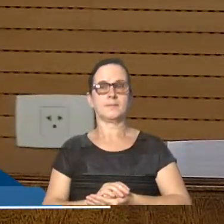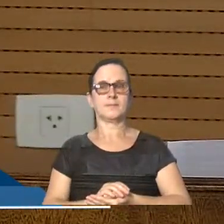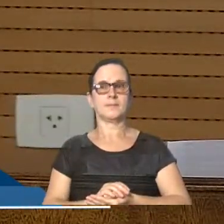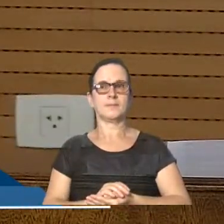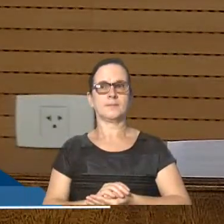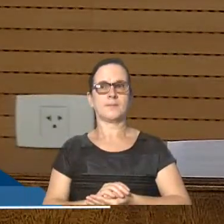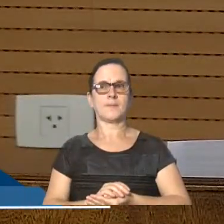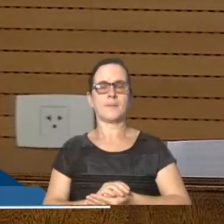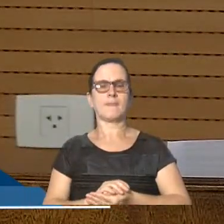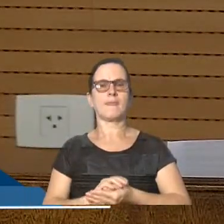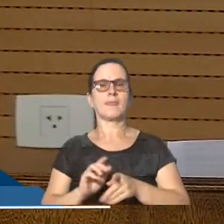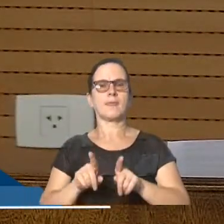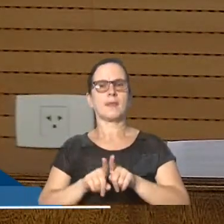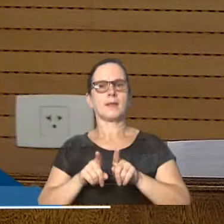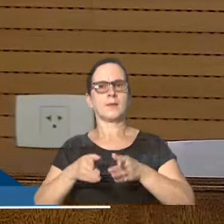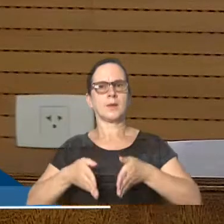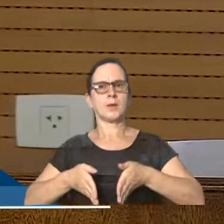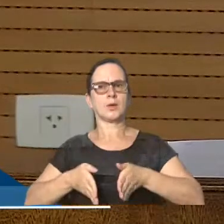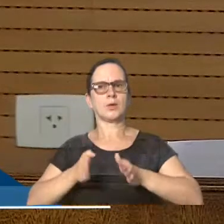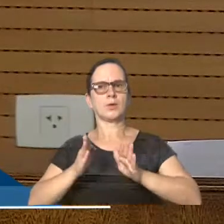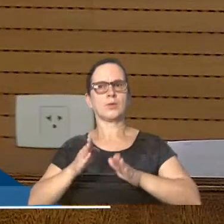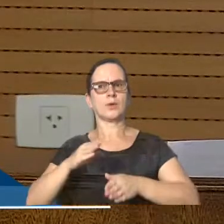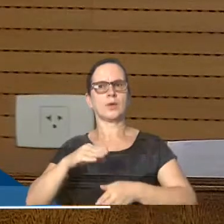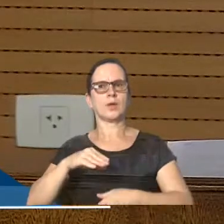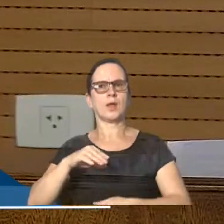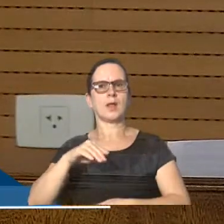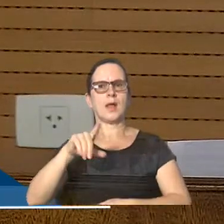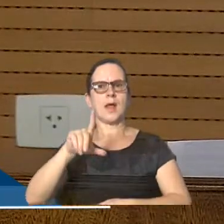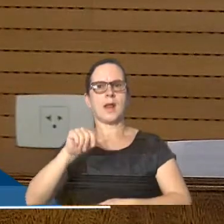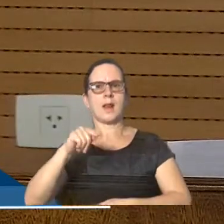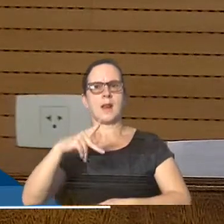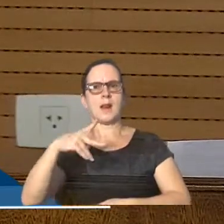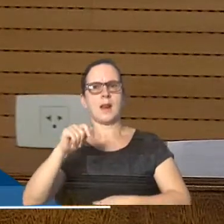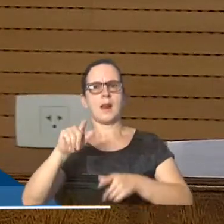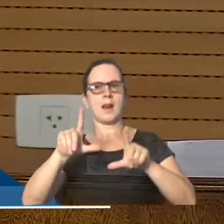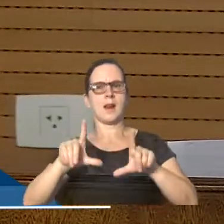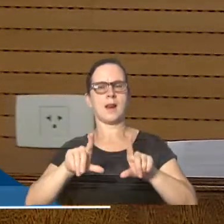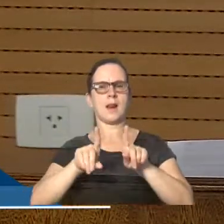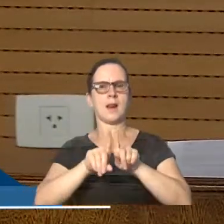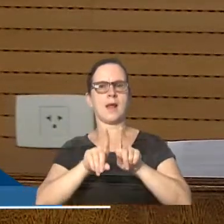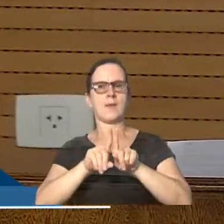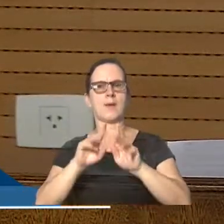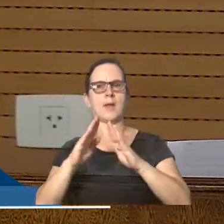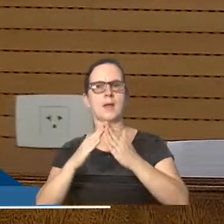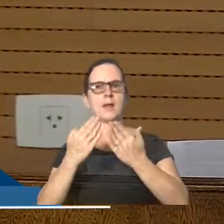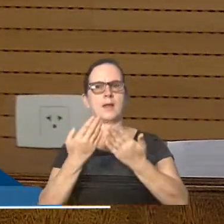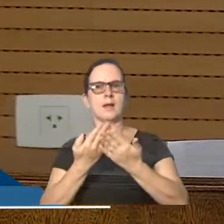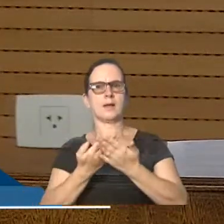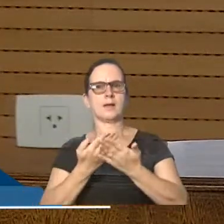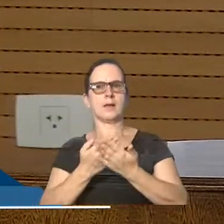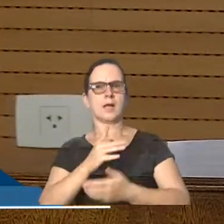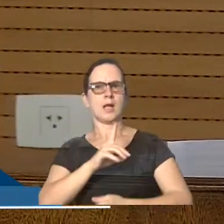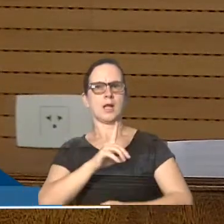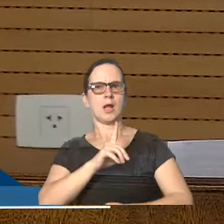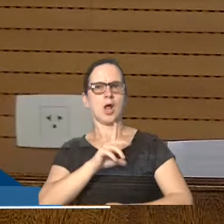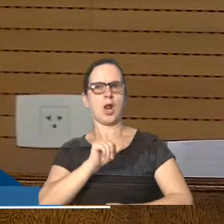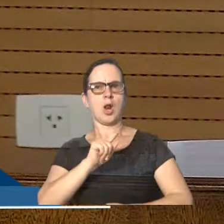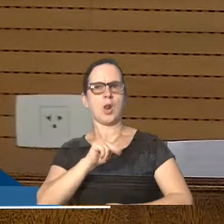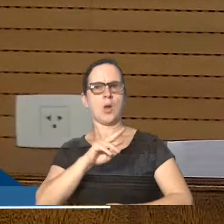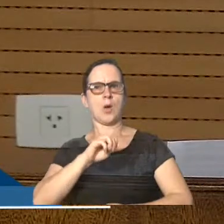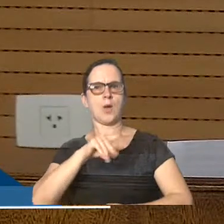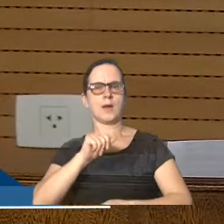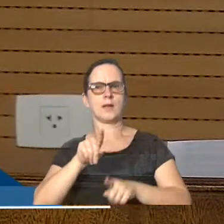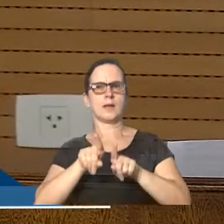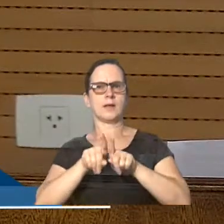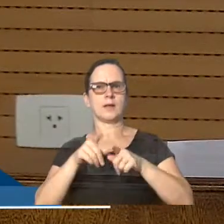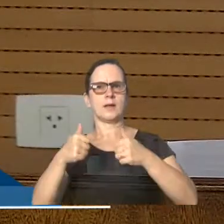Instalação de lombofaixa na Avenida Nossa Senhora da Lapa, em frente à Unidade Municipal de Ensino Bernardo José Maria de Lorena e a Igreja